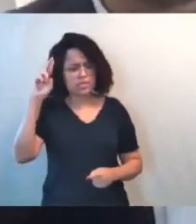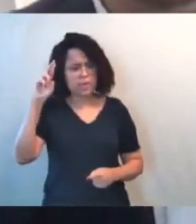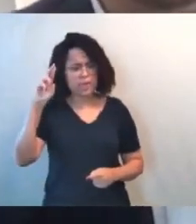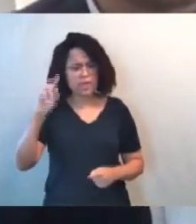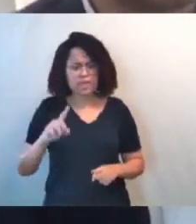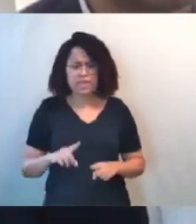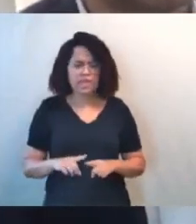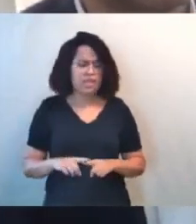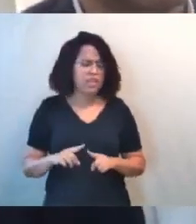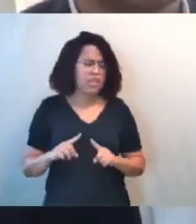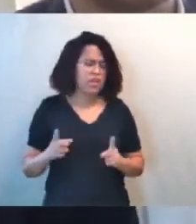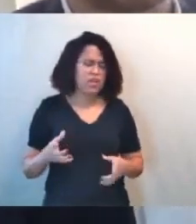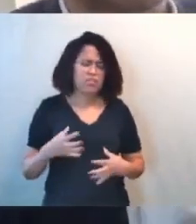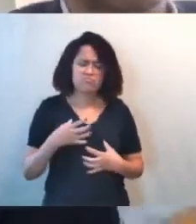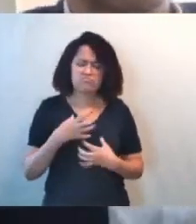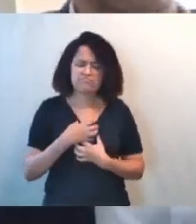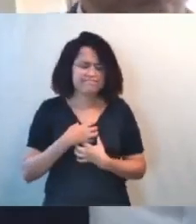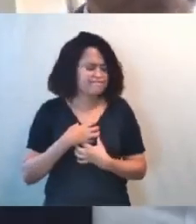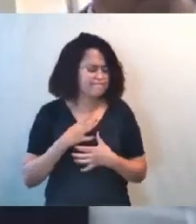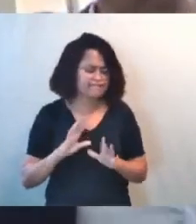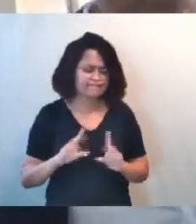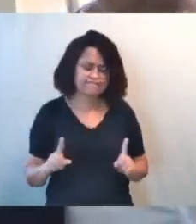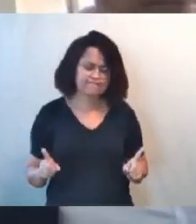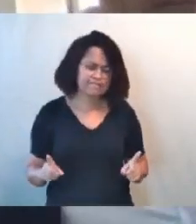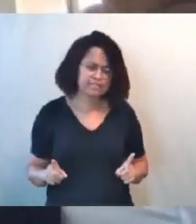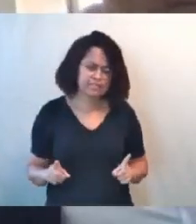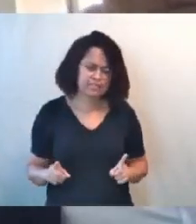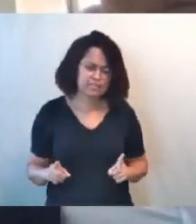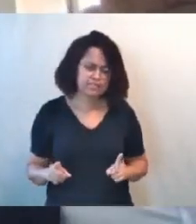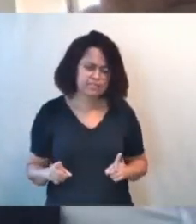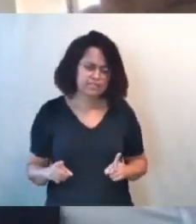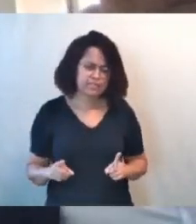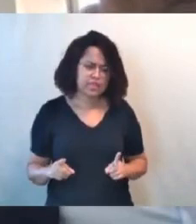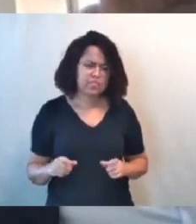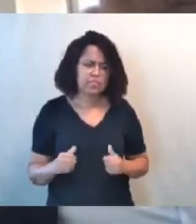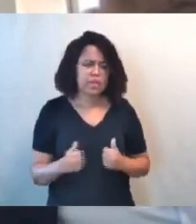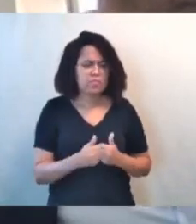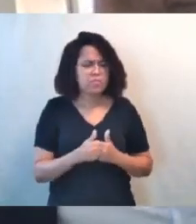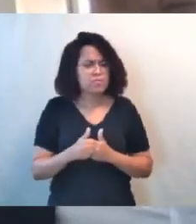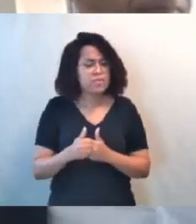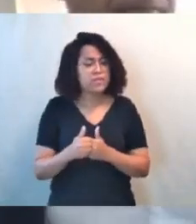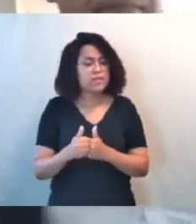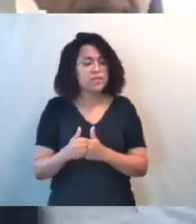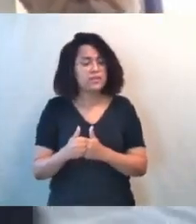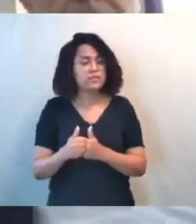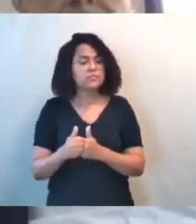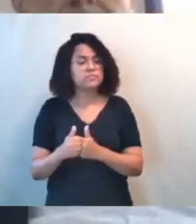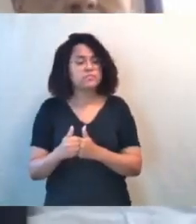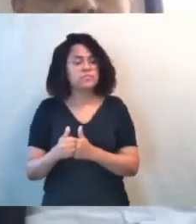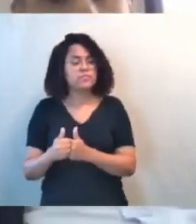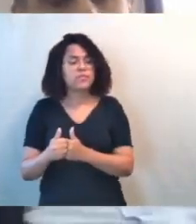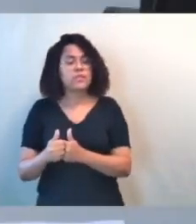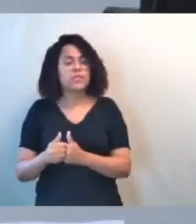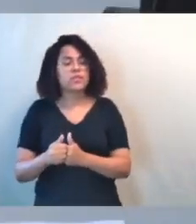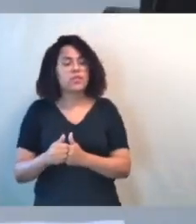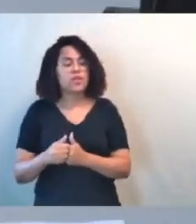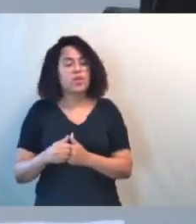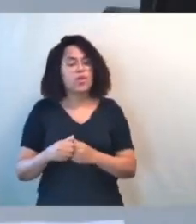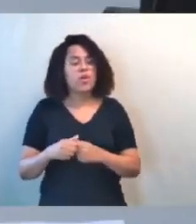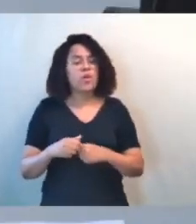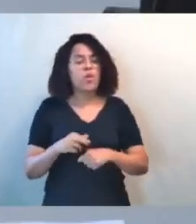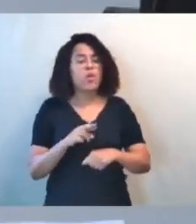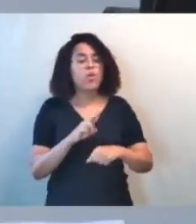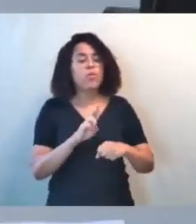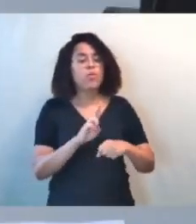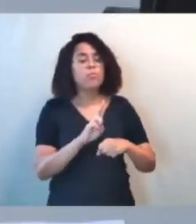a pergunta dela. Fernando, mas o procurador está lá justamente para auxiliar nessas pontes de dúvida. O procurador não está lá para auxiliar. O procurador está lá para defender o cliente dele.